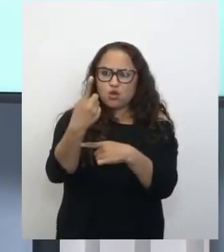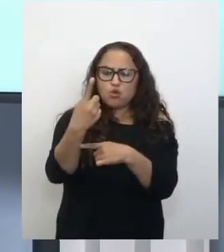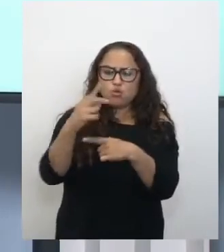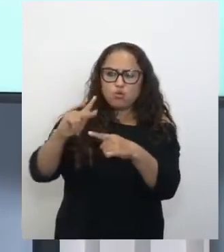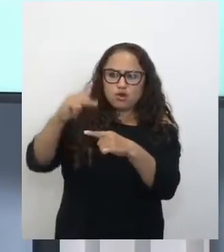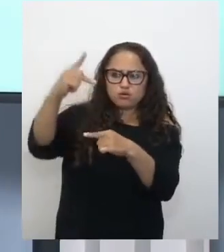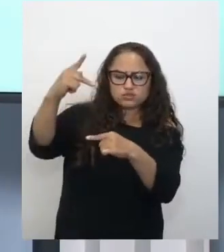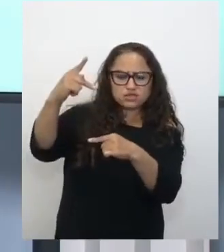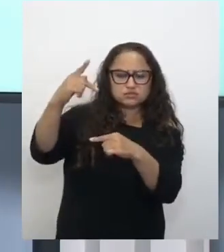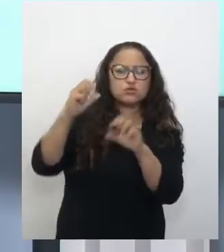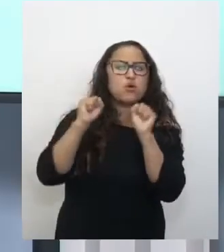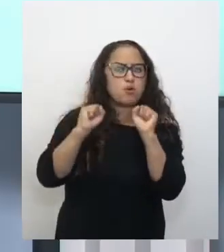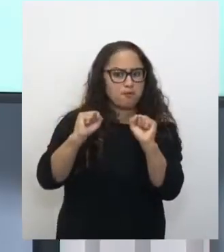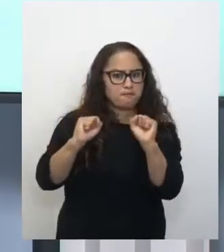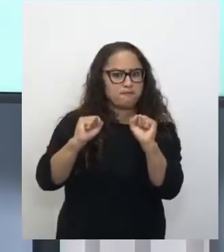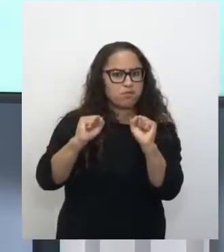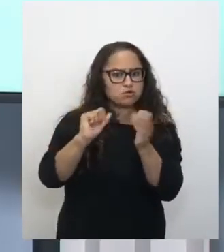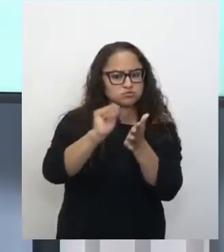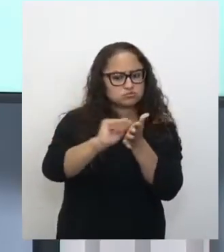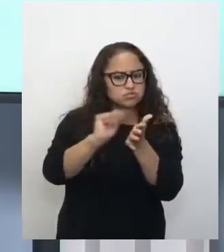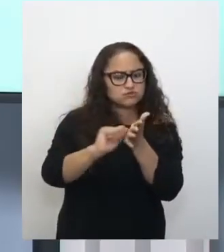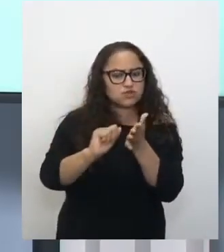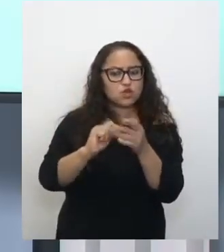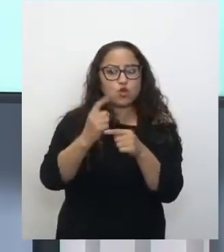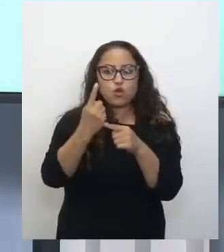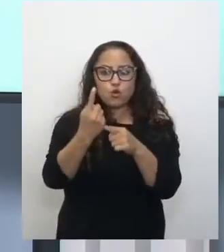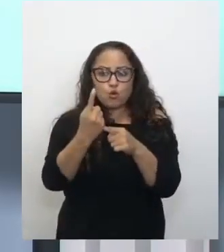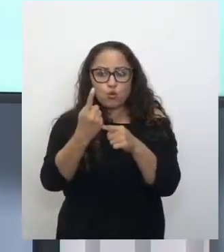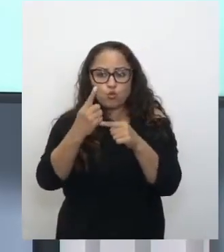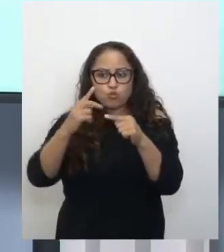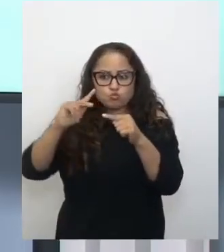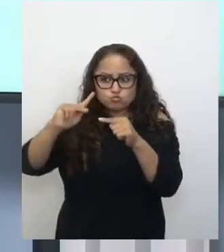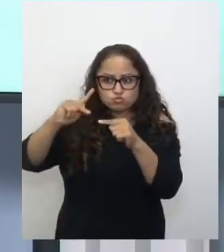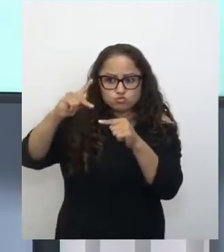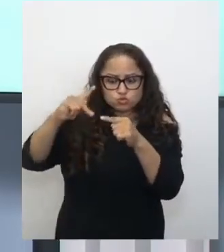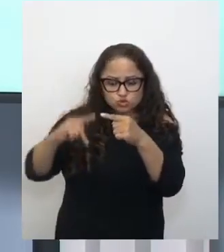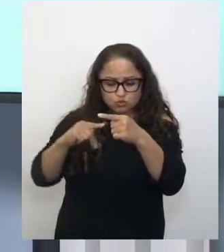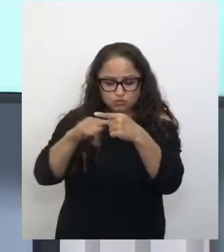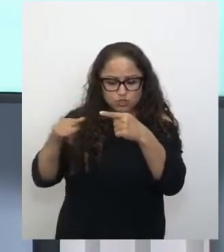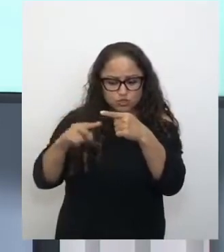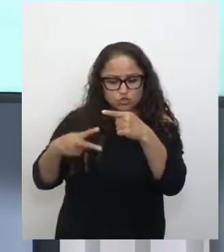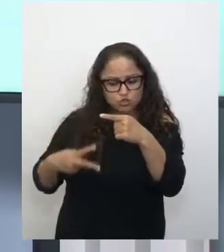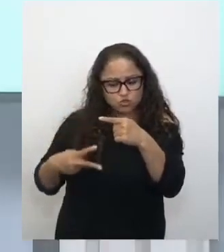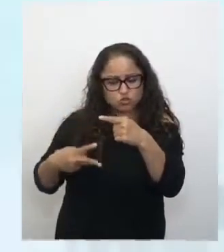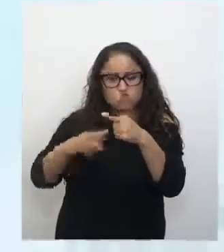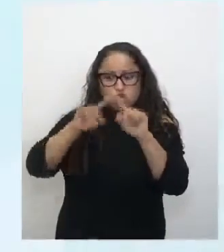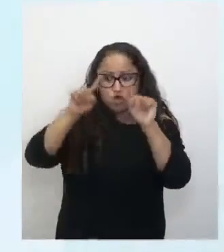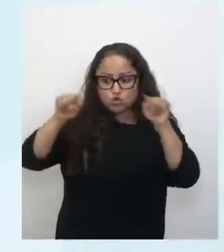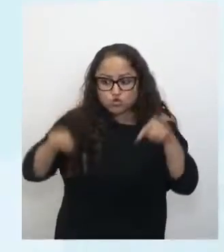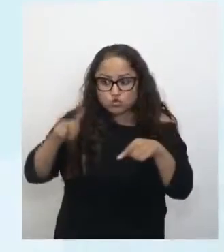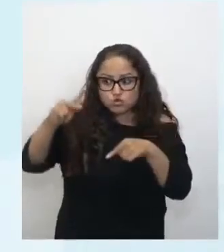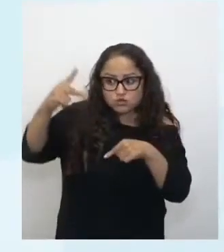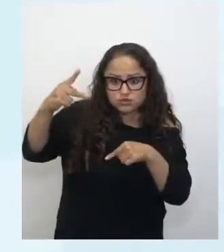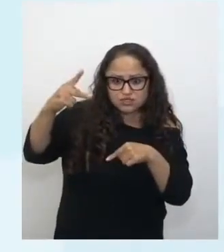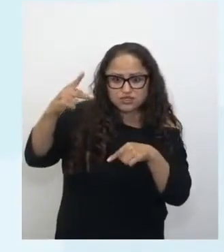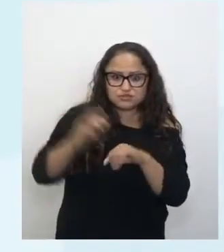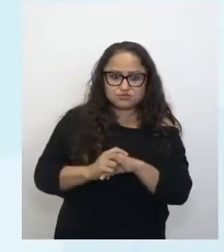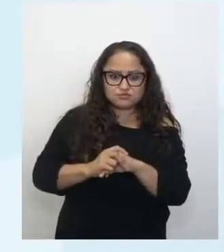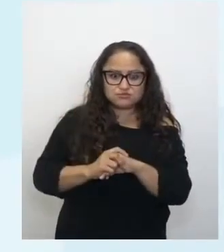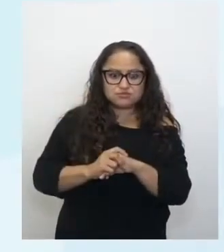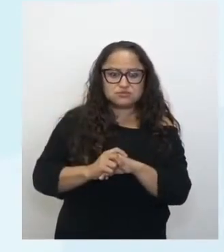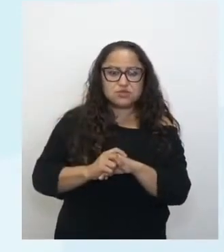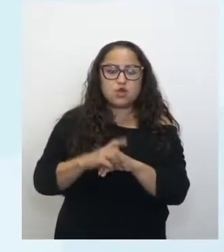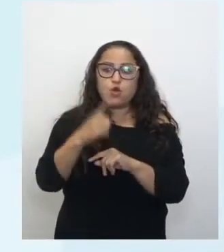quadrado então eu posso escrever como um sobre dois tudo isso ao e a vem cá ó